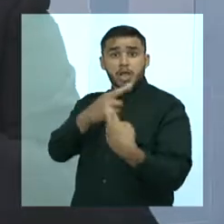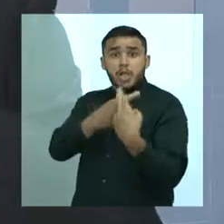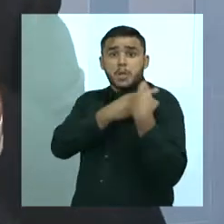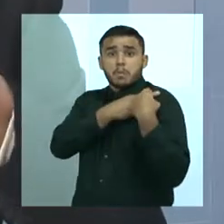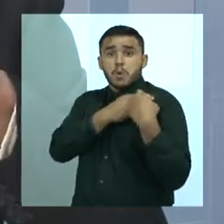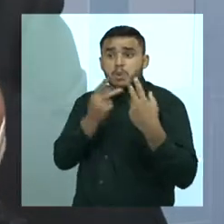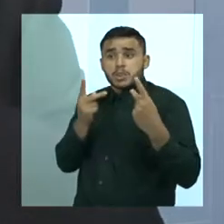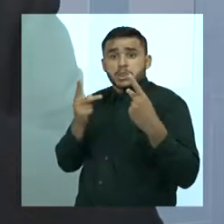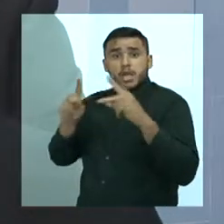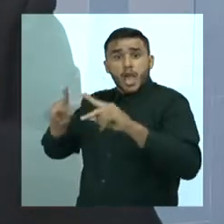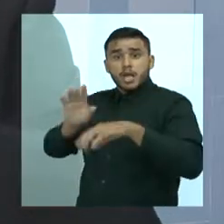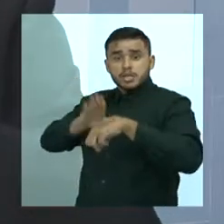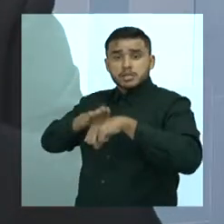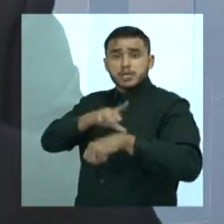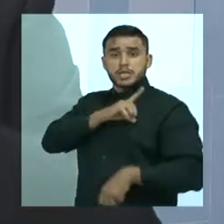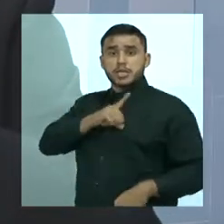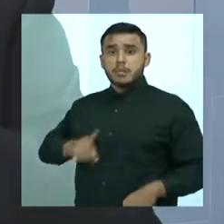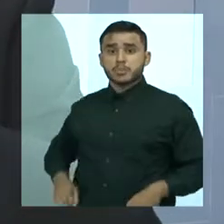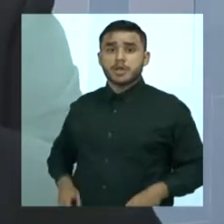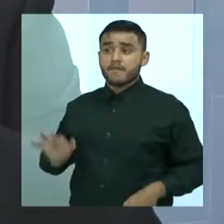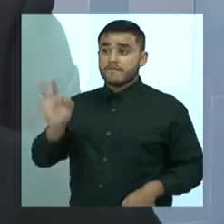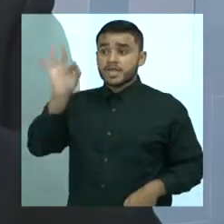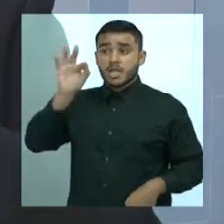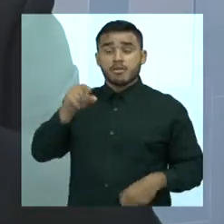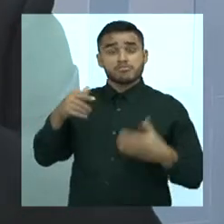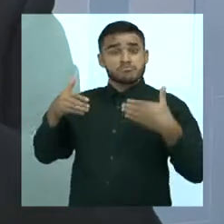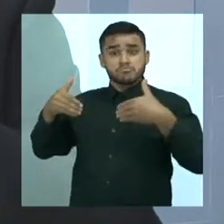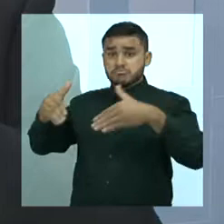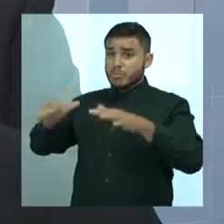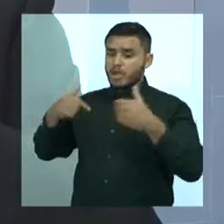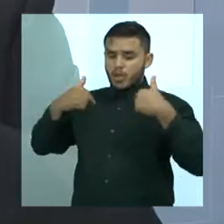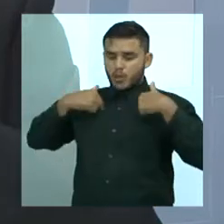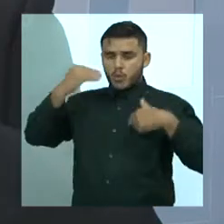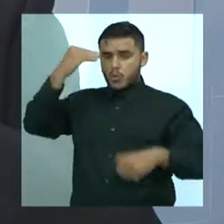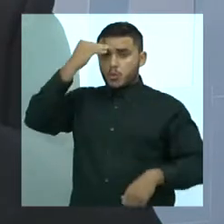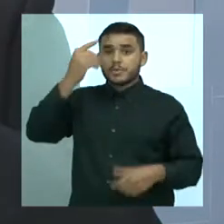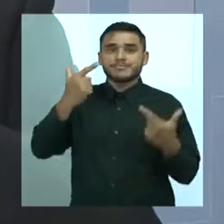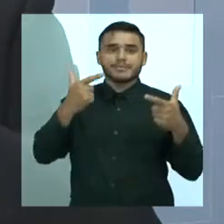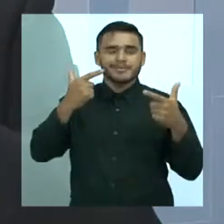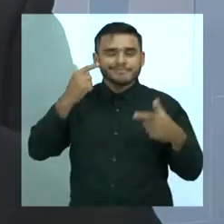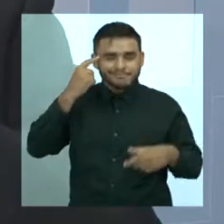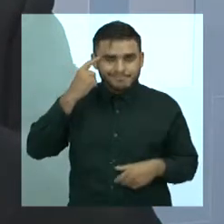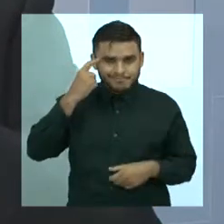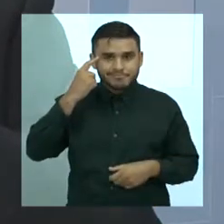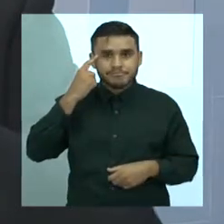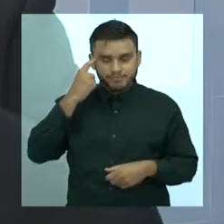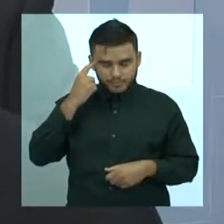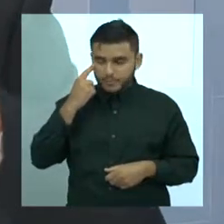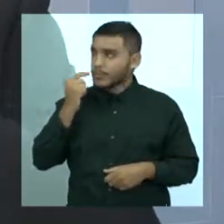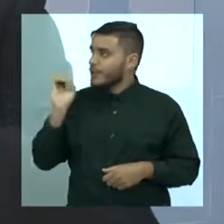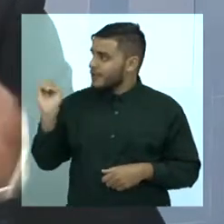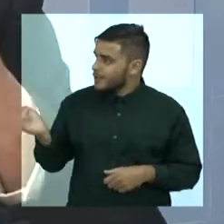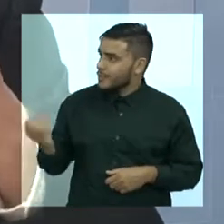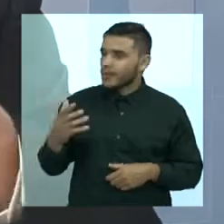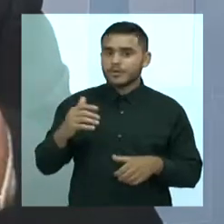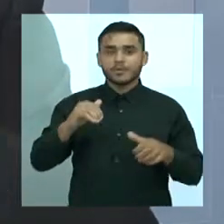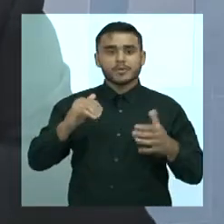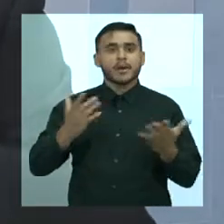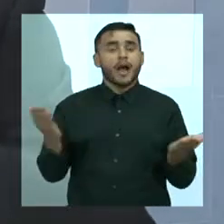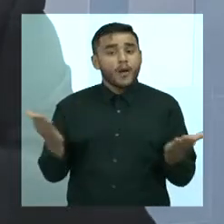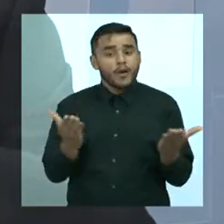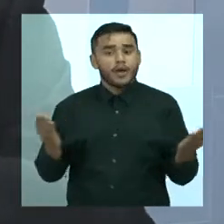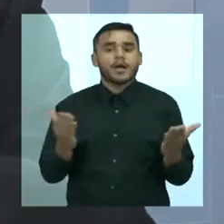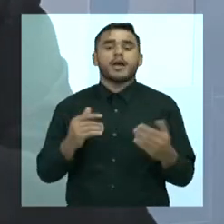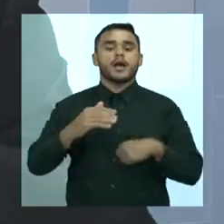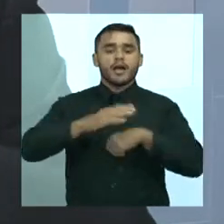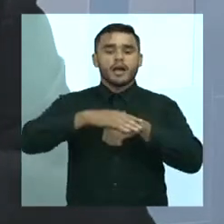responsabilidades. E isso está causando, na minha avaliação, um novo sistema no Brasil, que alguns gostam de chamar de